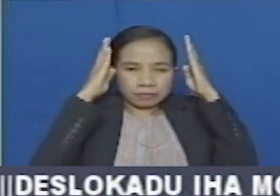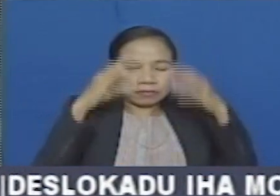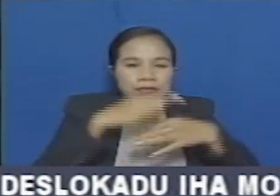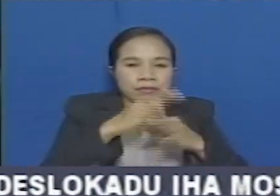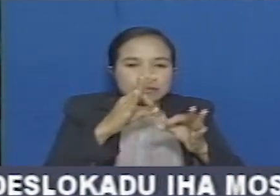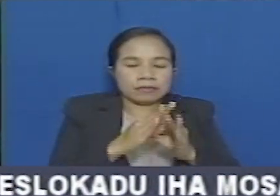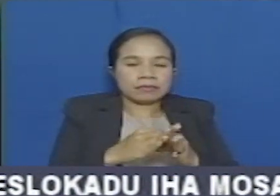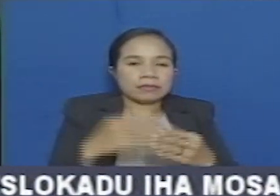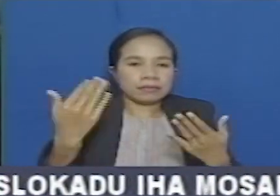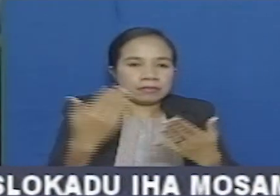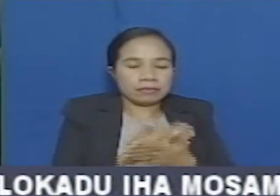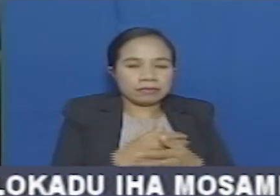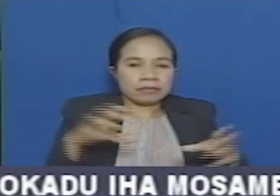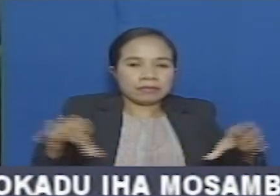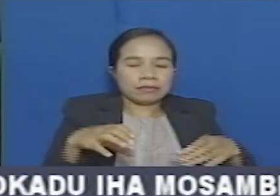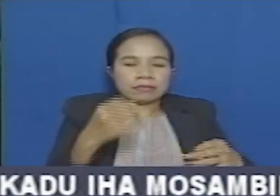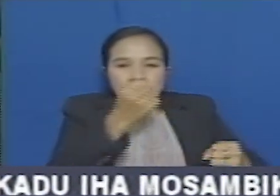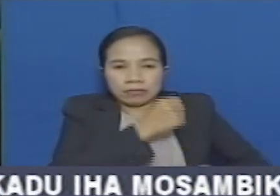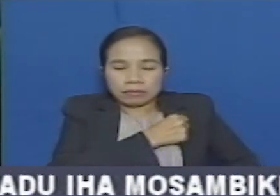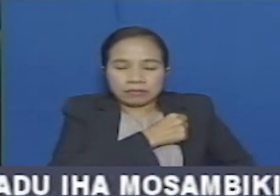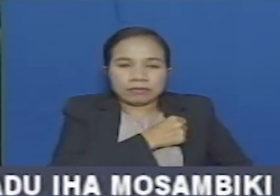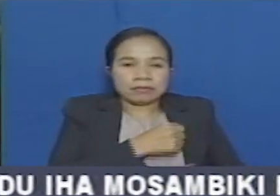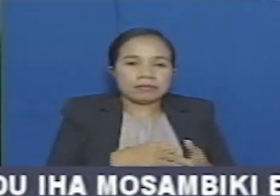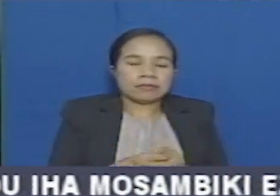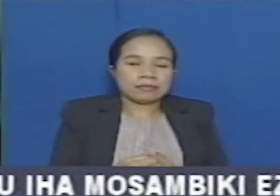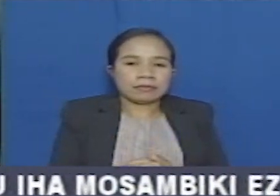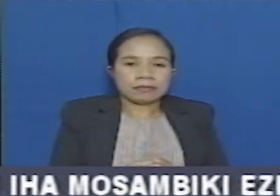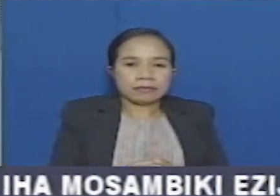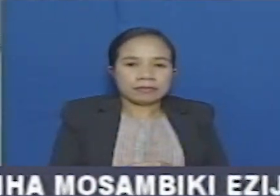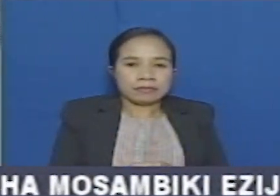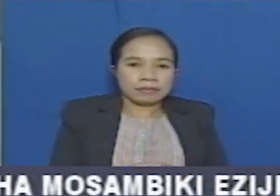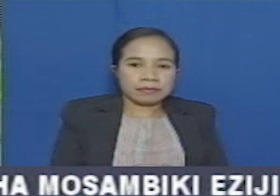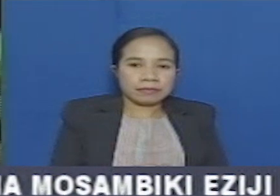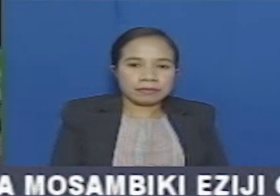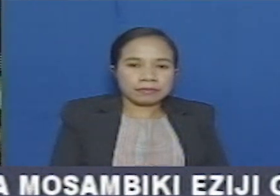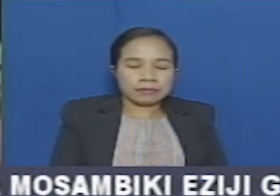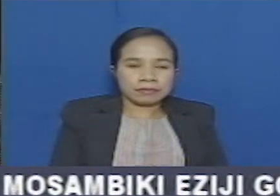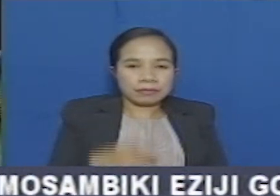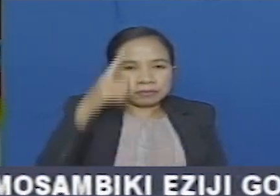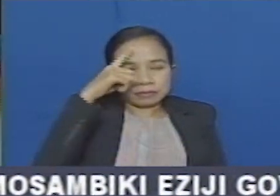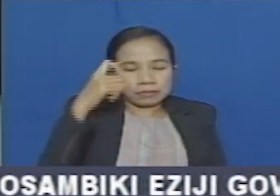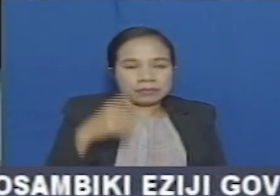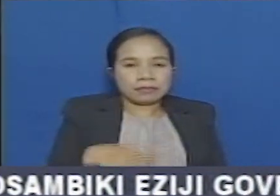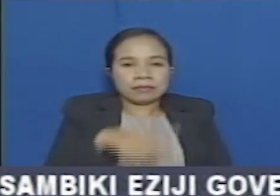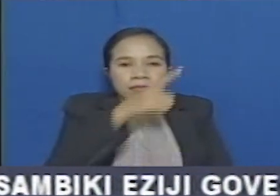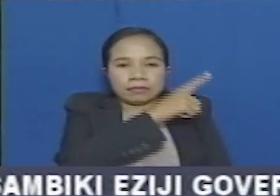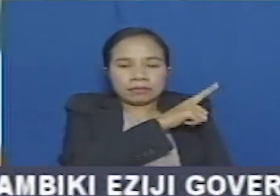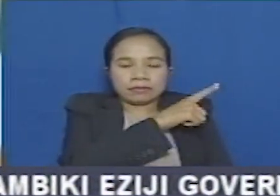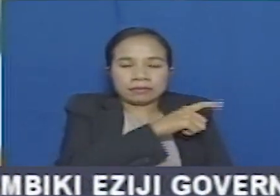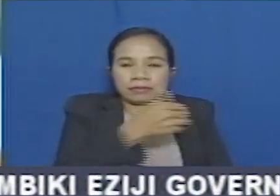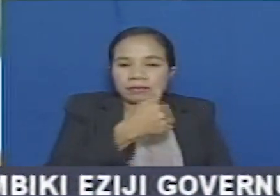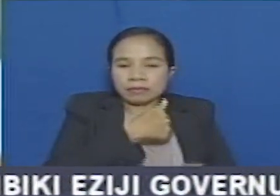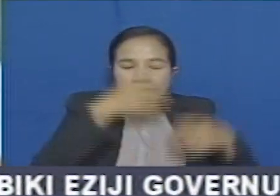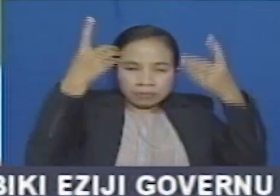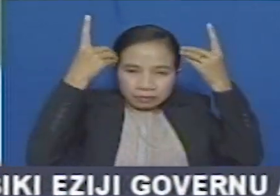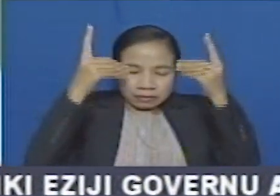no moderniza instituição falentil Força Defesa Timor-Leste. Tambane Lere Anantimor se dá o